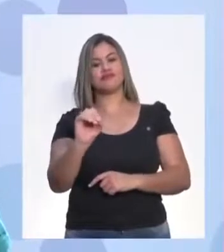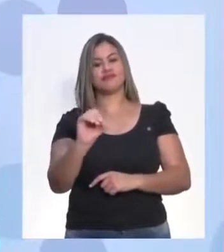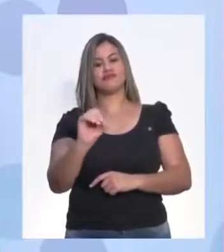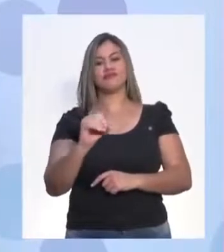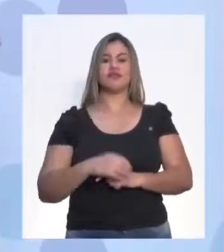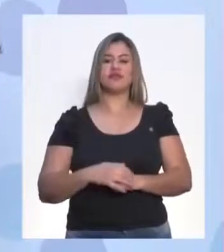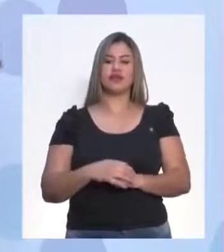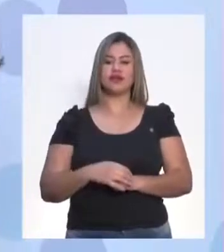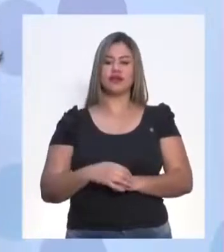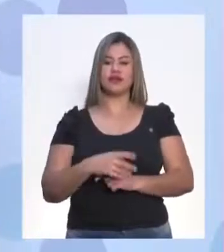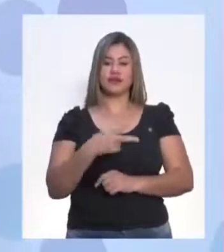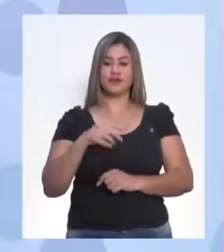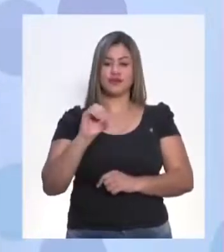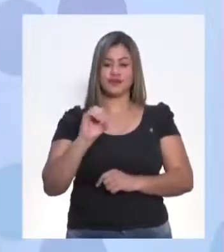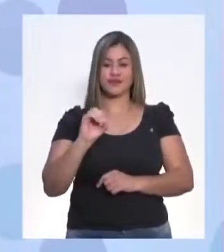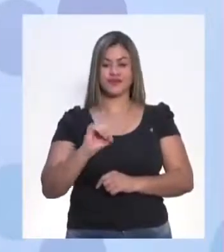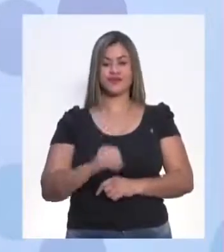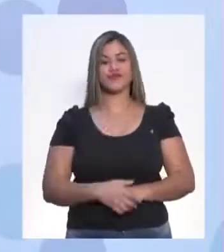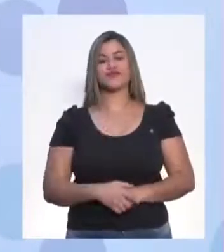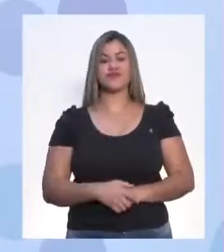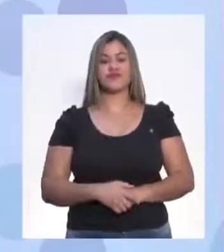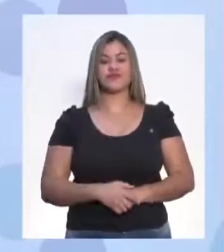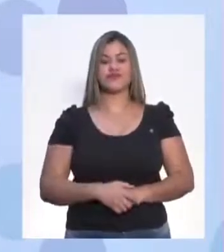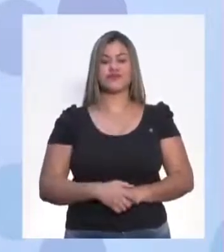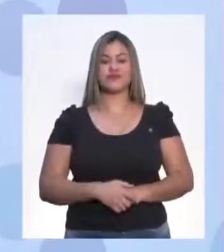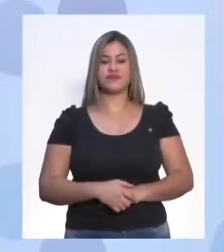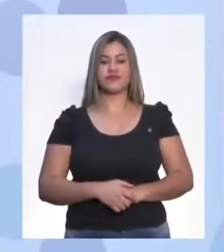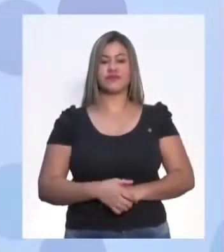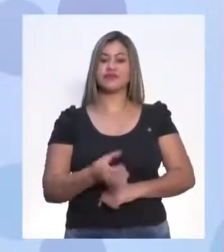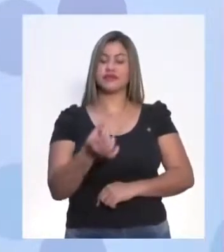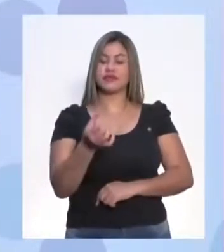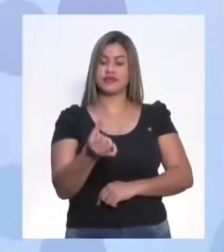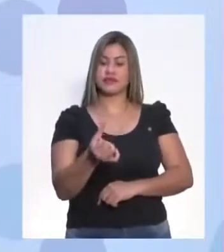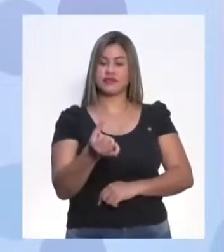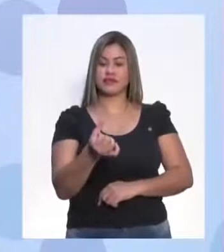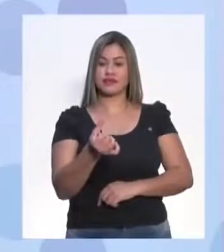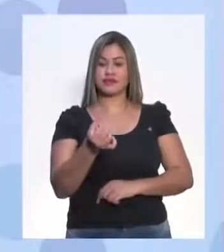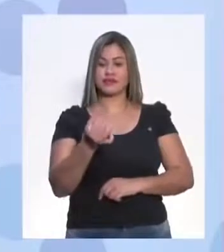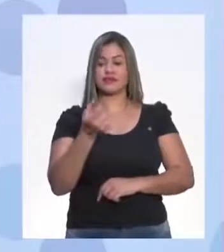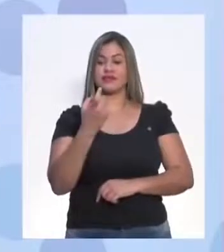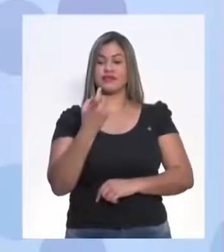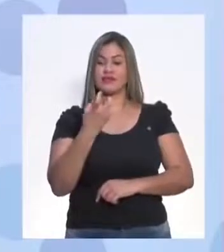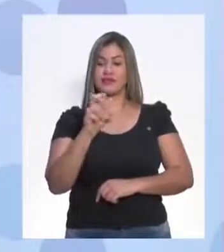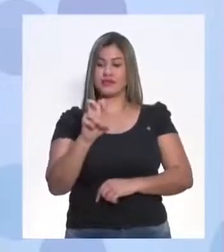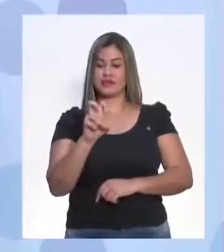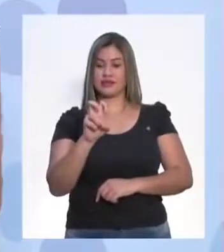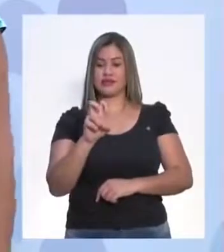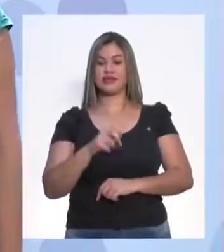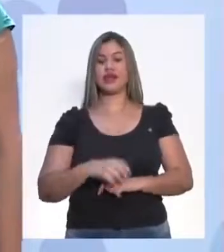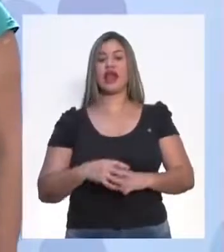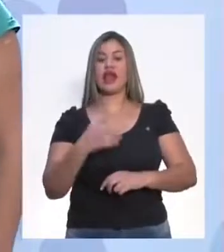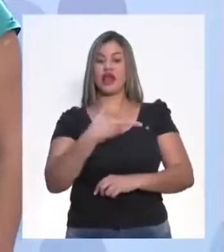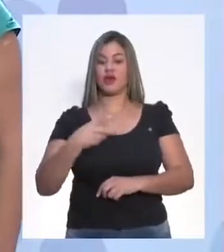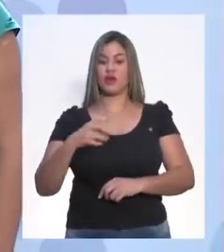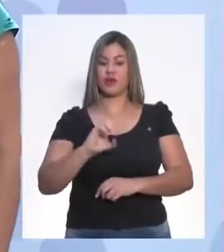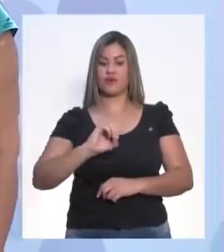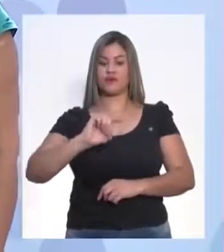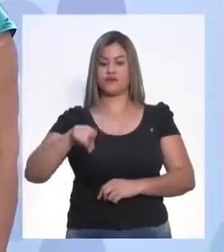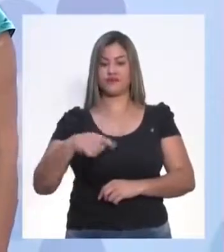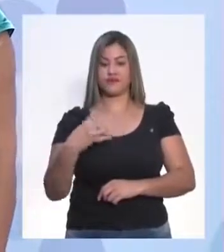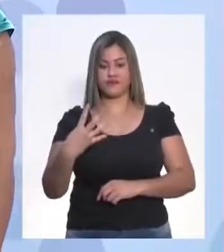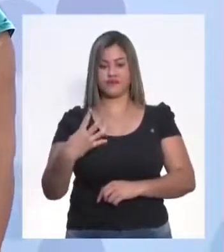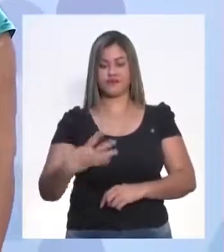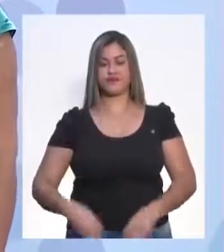Resto 0. Então, 6 quinzeavos é igual a 4